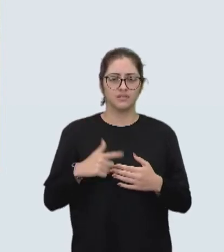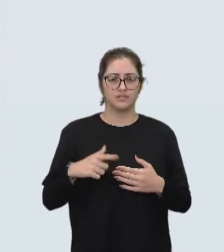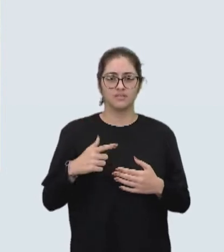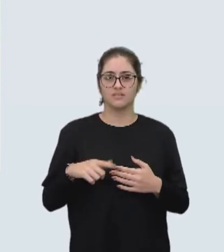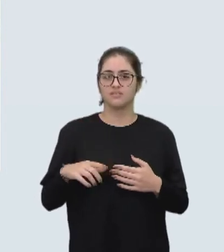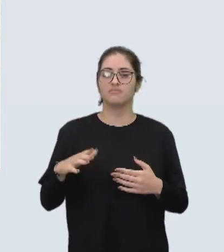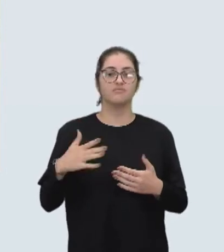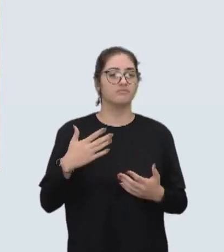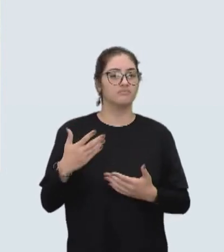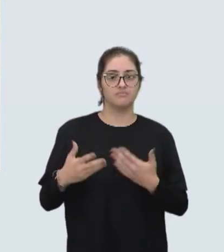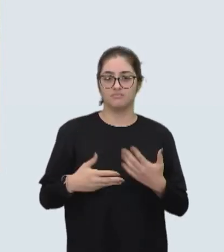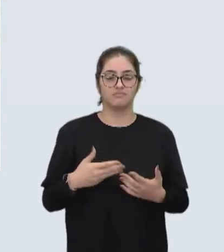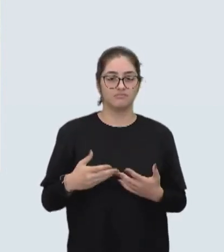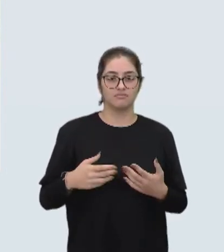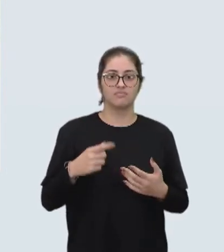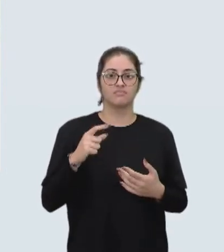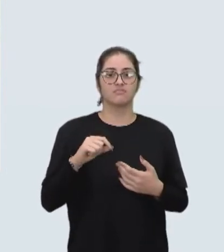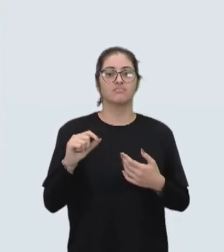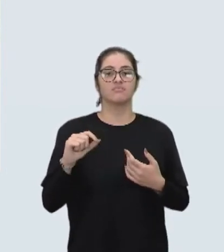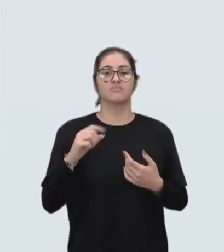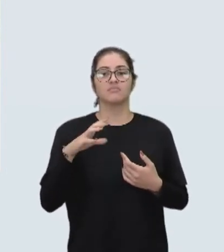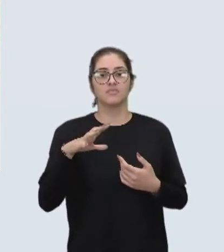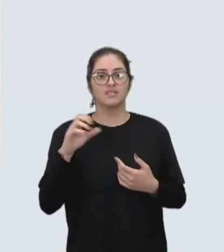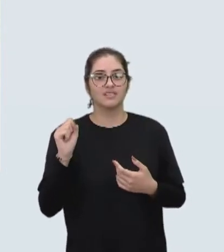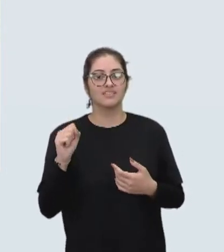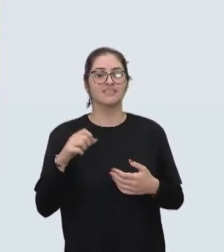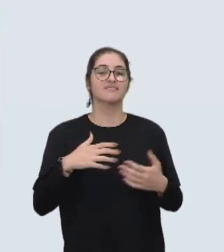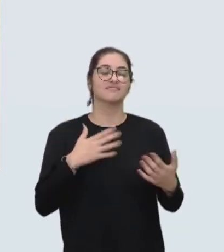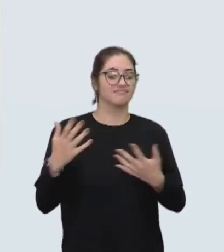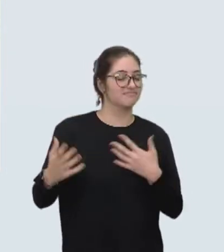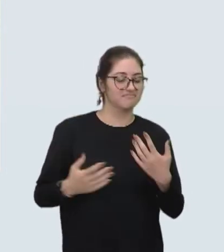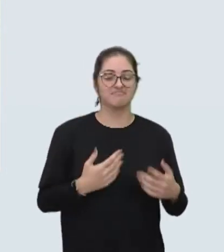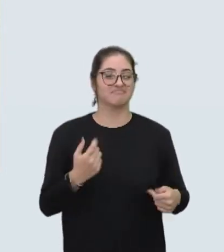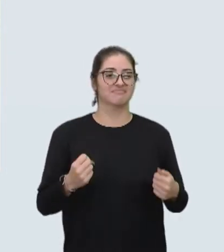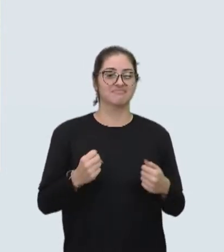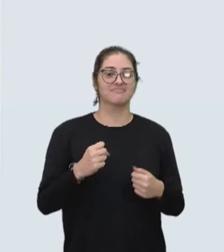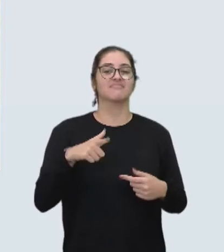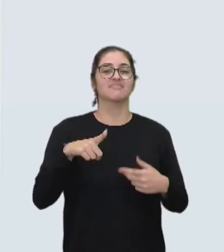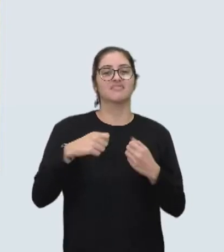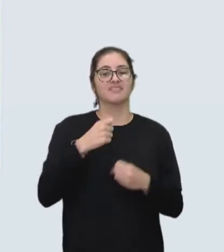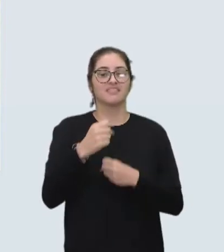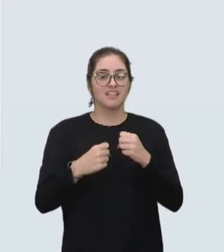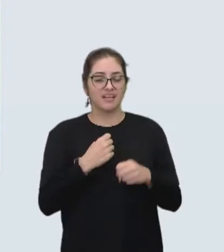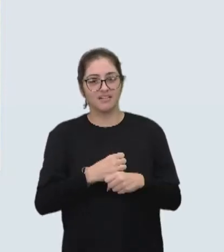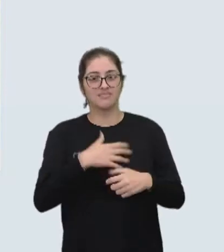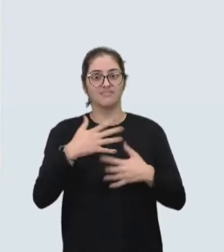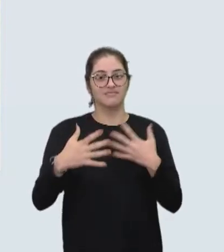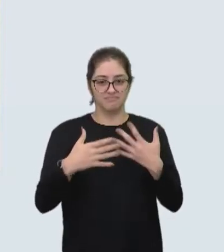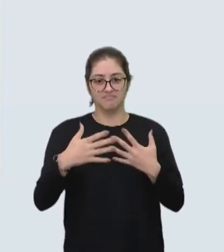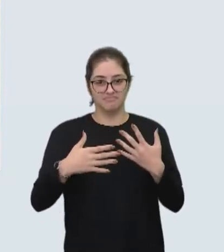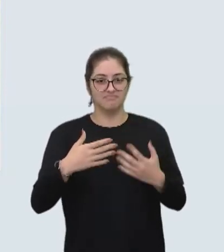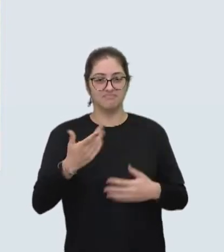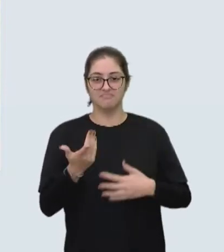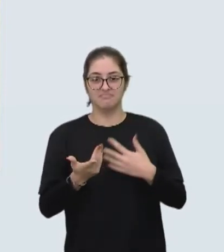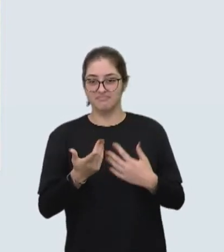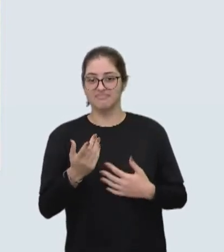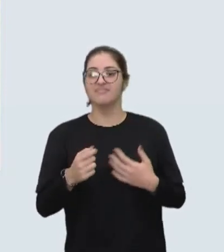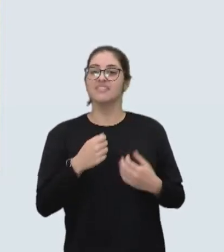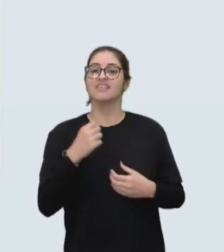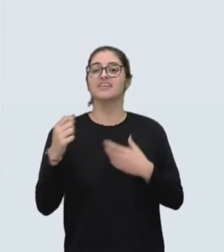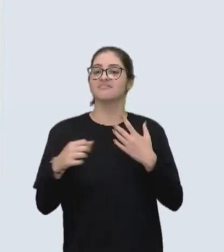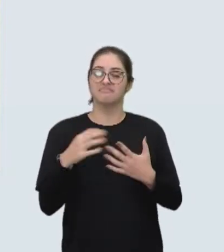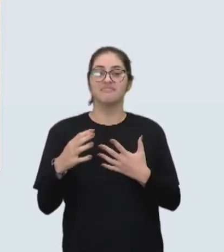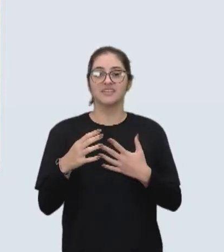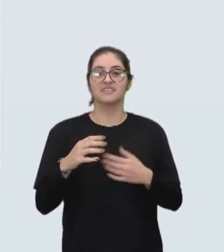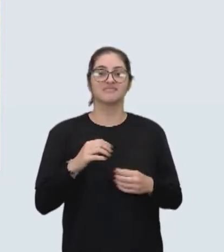disse que eu tinha algum tipo de ouvido, etc. Então, alguns anos depois, ela própria começou a me dar as primeiras aulas de piano. Eu não tinha